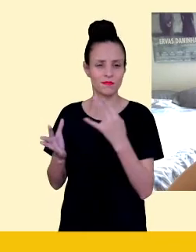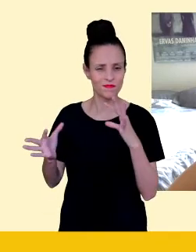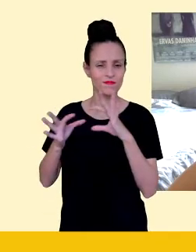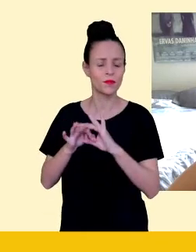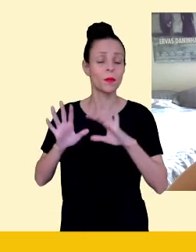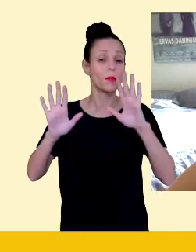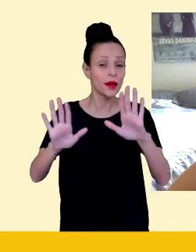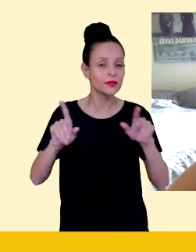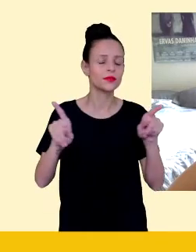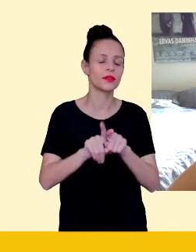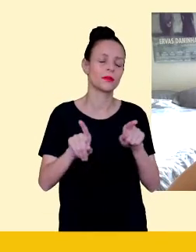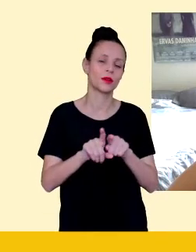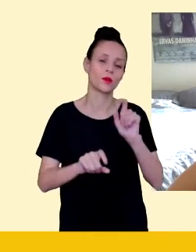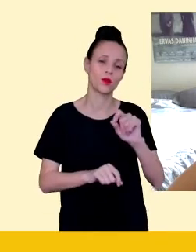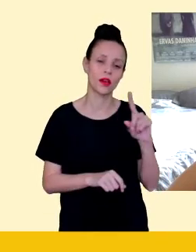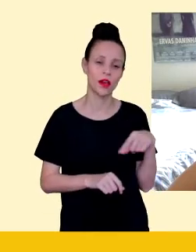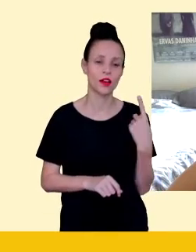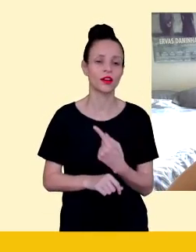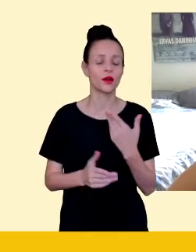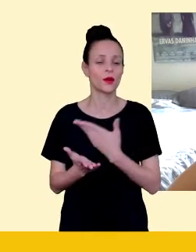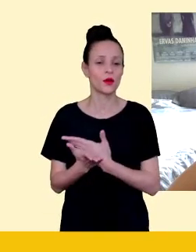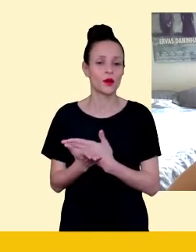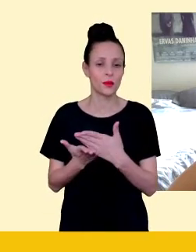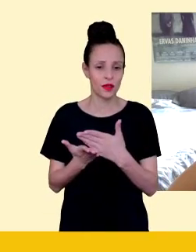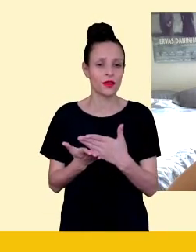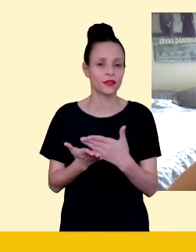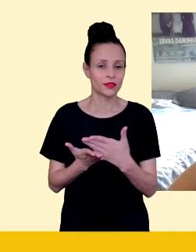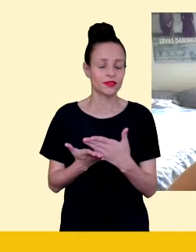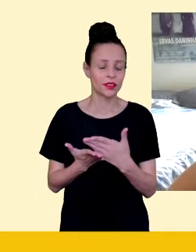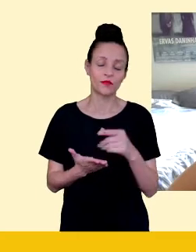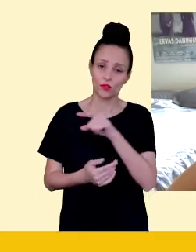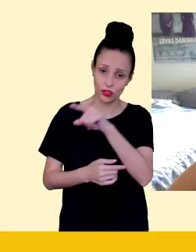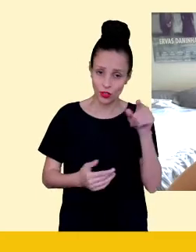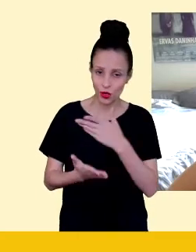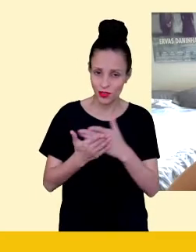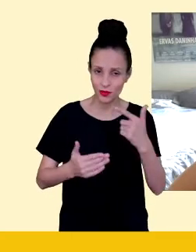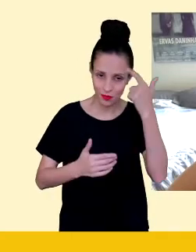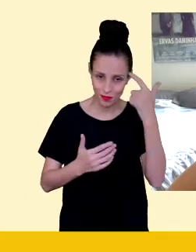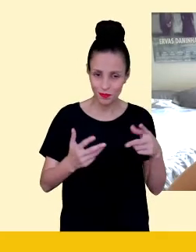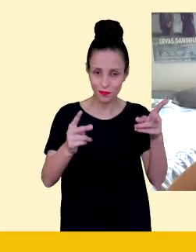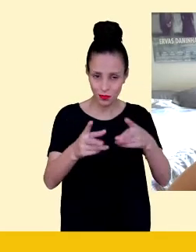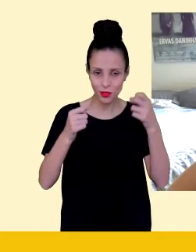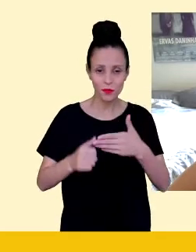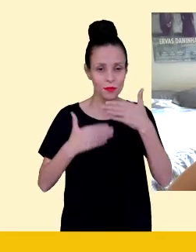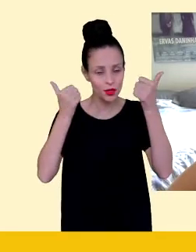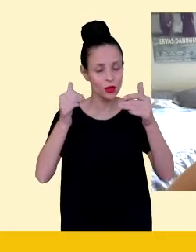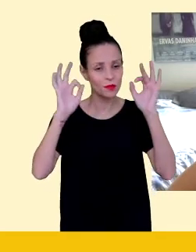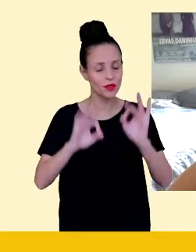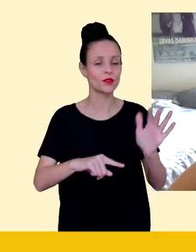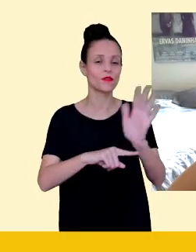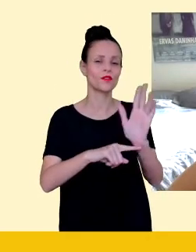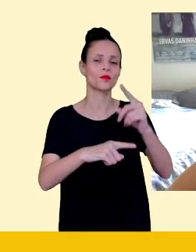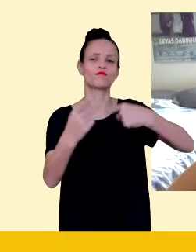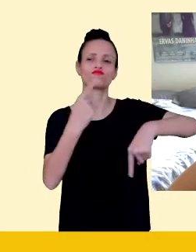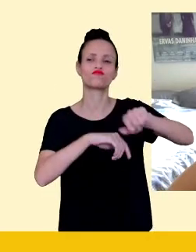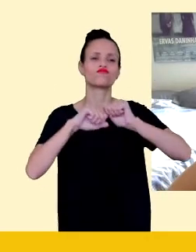revisitação da memória a partir do material de arquivo, mas que em alguma medida, e algo que talvez a gente só comece ou vocês, né, se eu